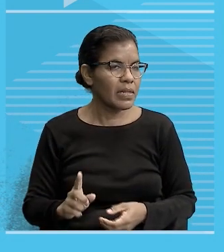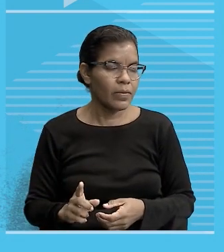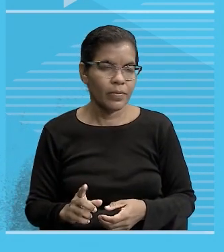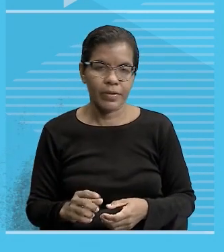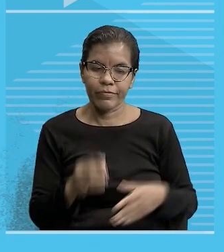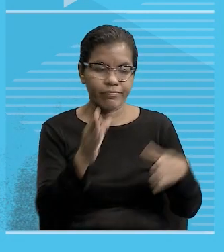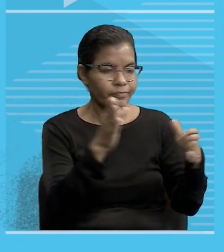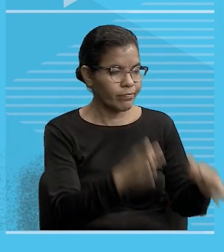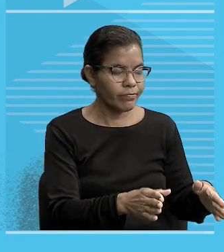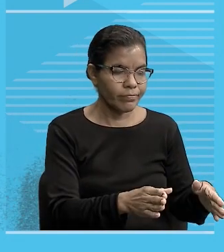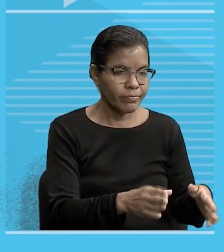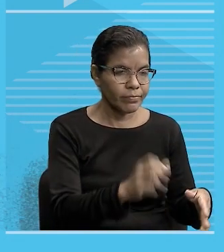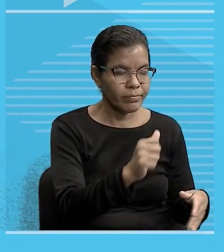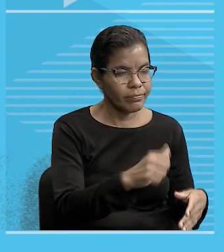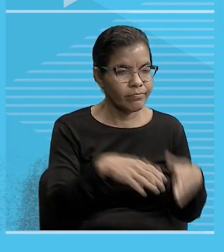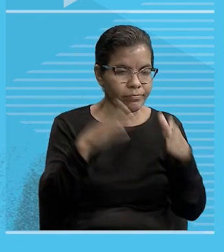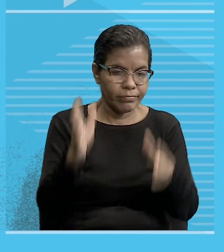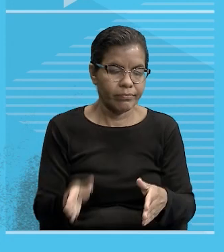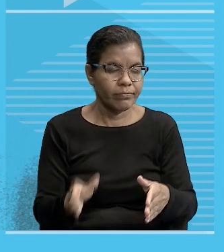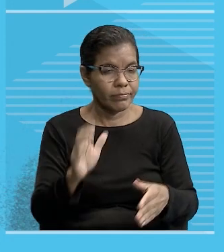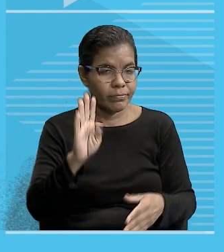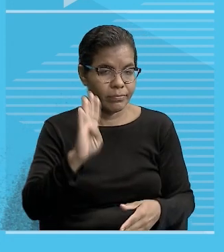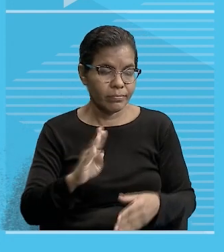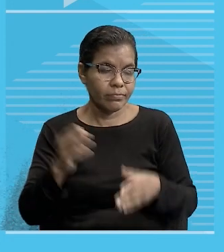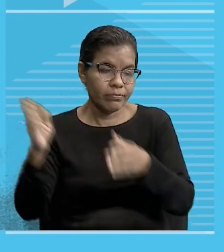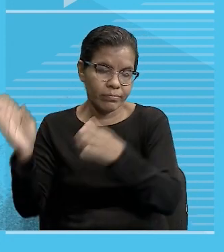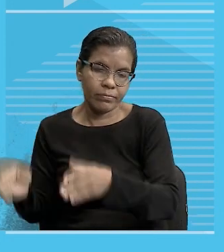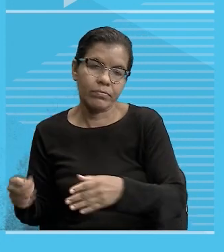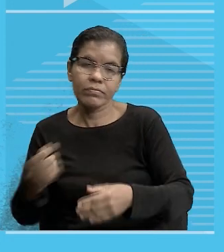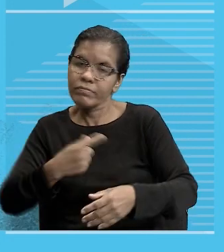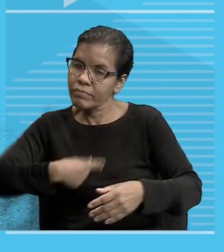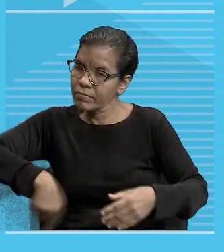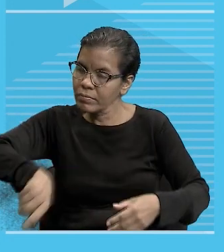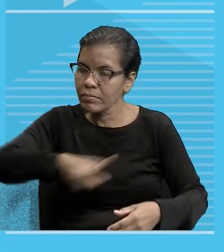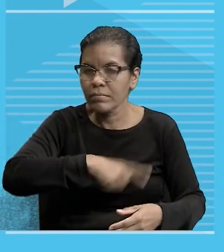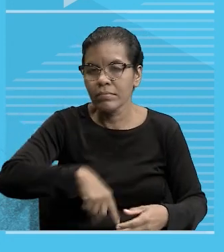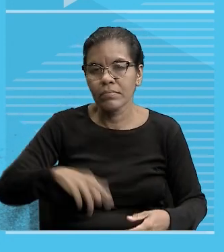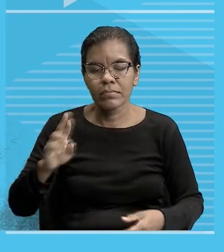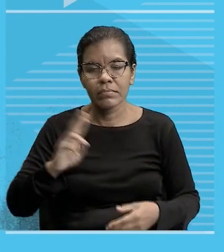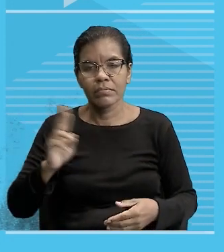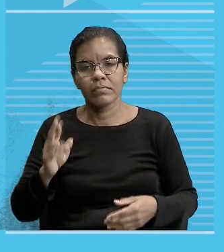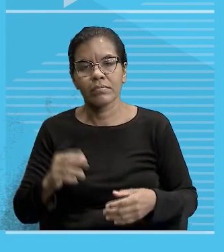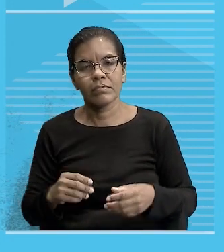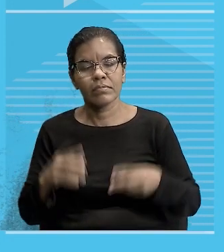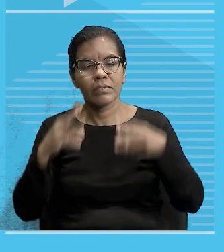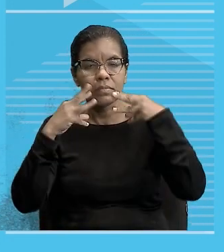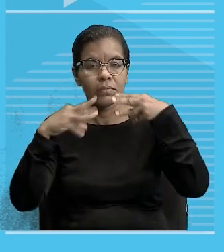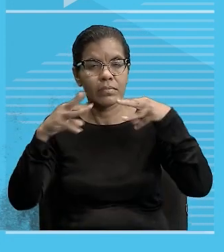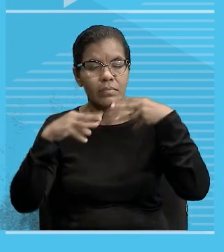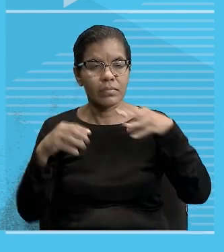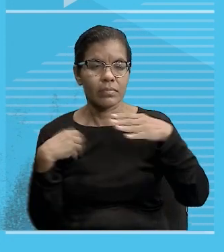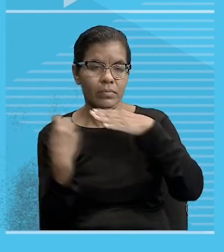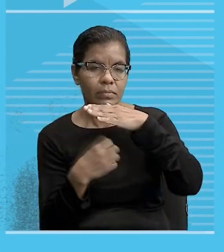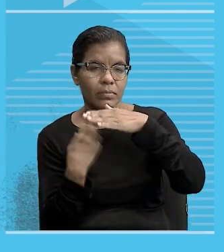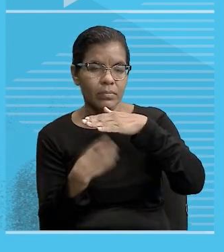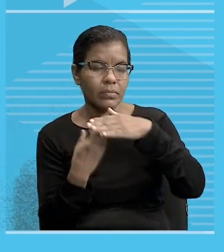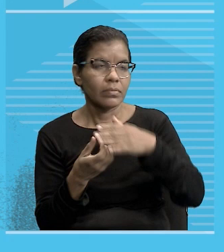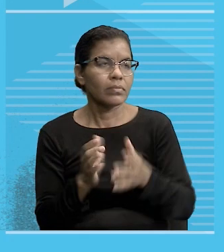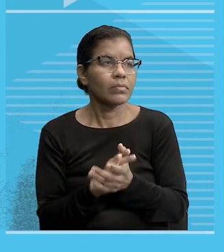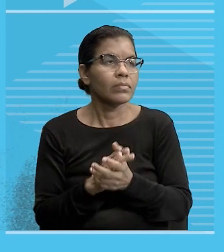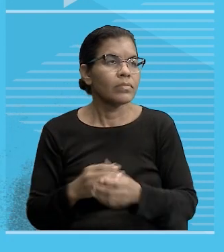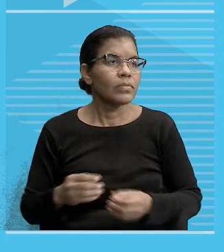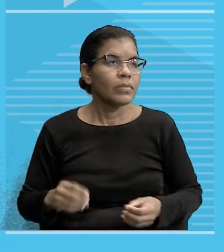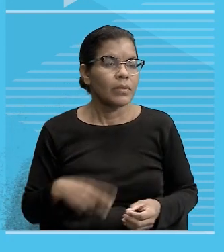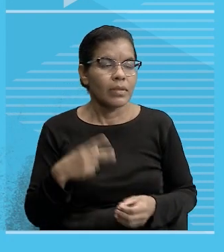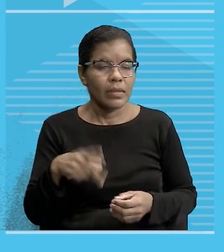setor a não é só o setor bem nem você todos o que que ele diz segundo esse